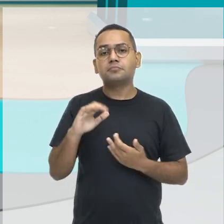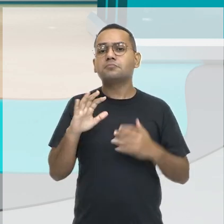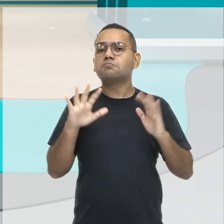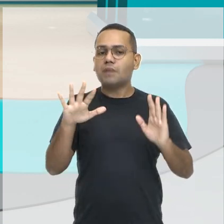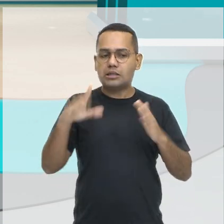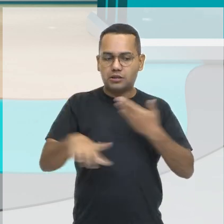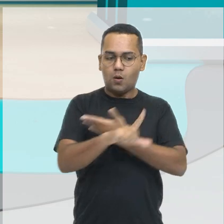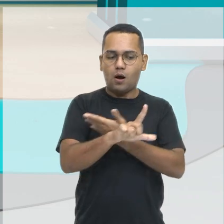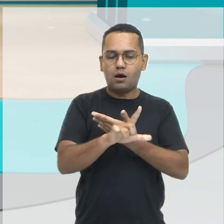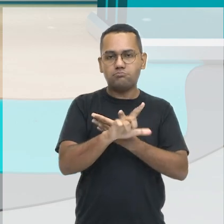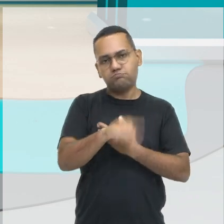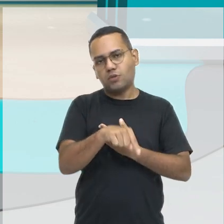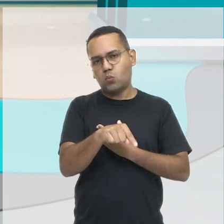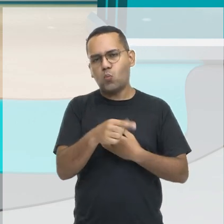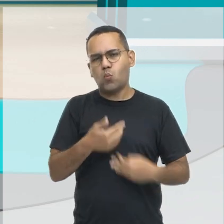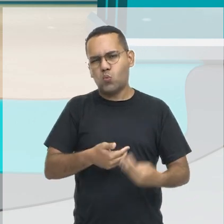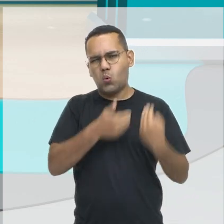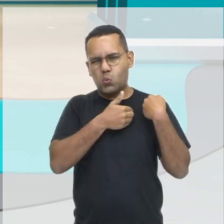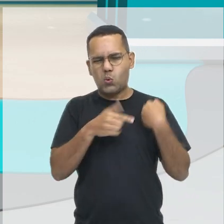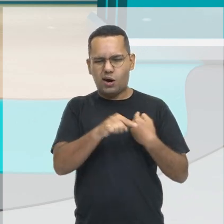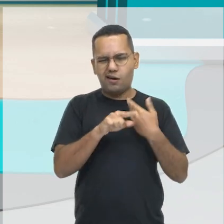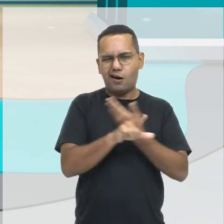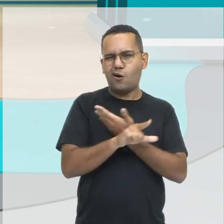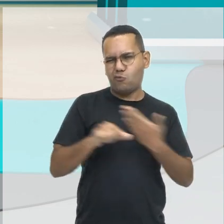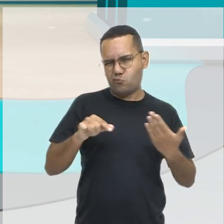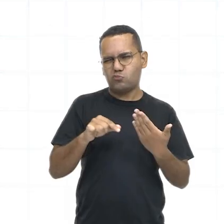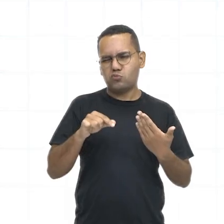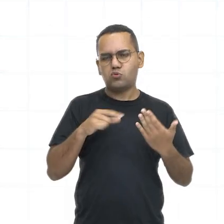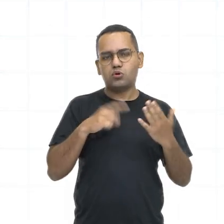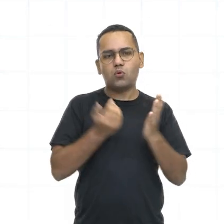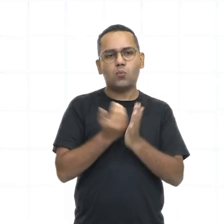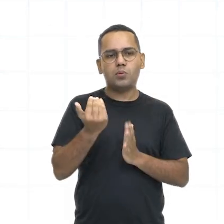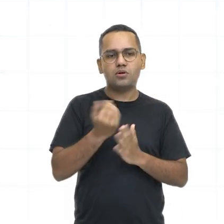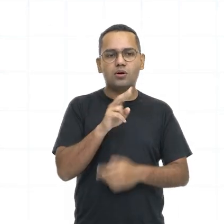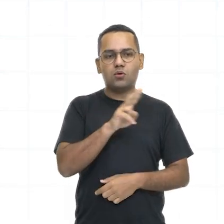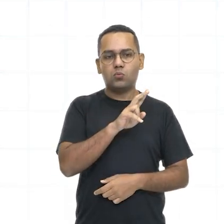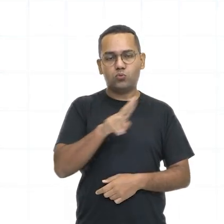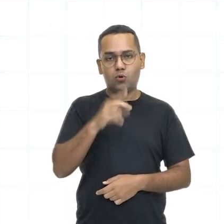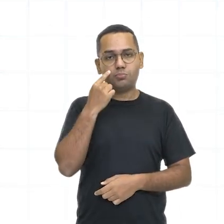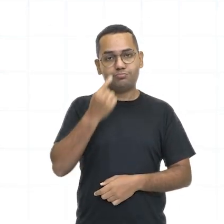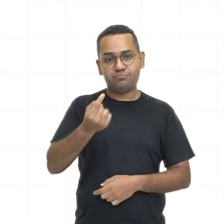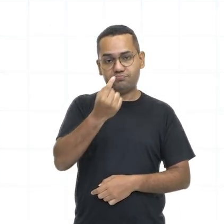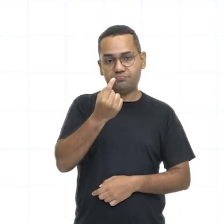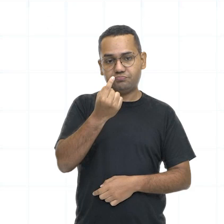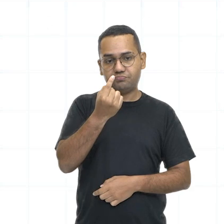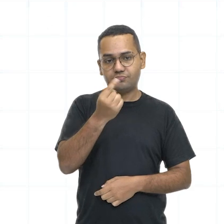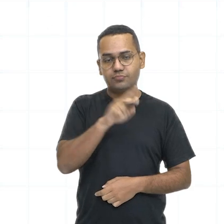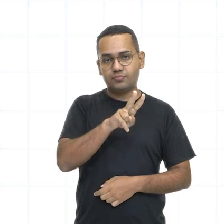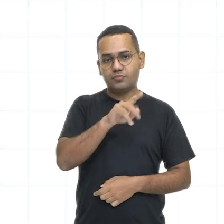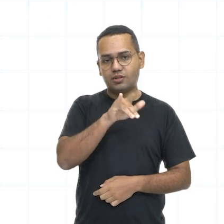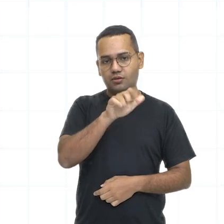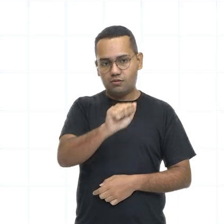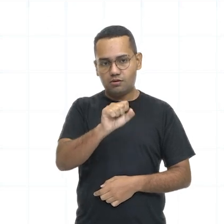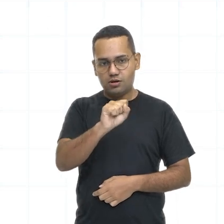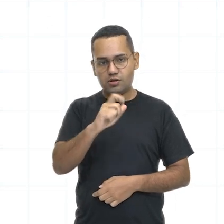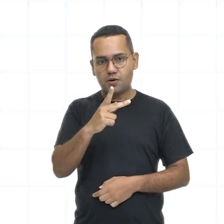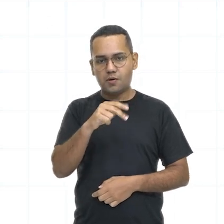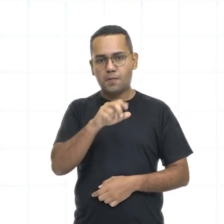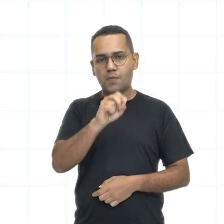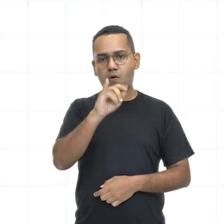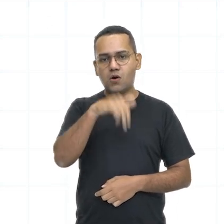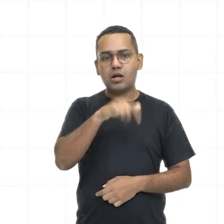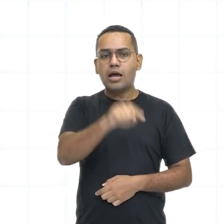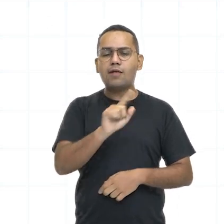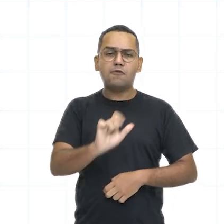a esse teatro da improvisação, que é chamada Viola Spolin. Então, ela é conhecida como a mãe da